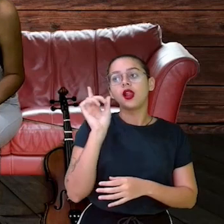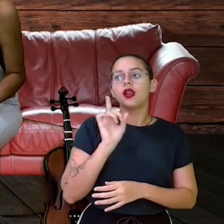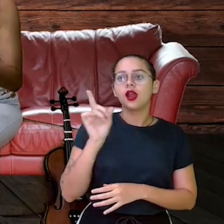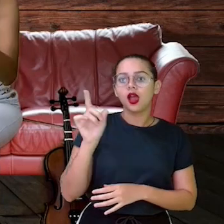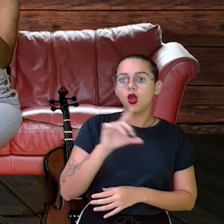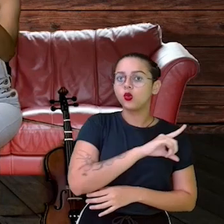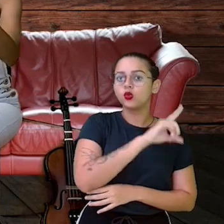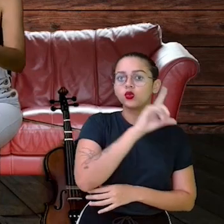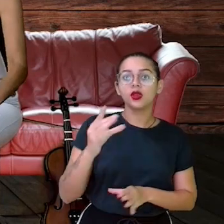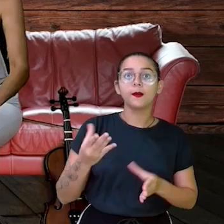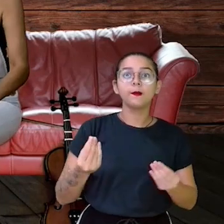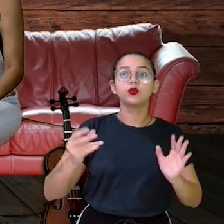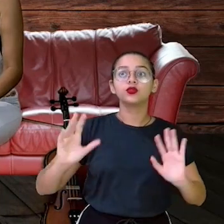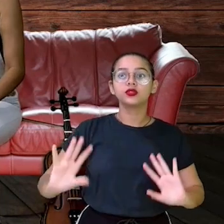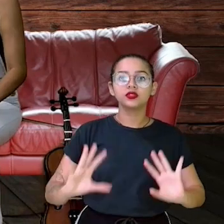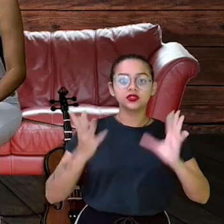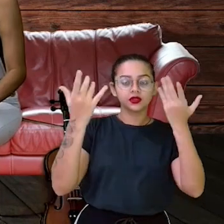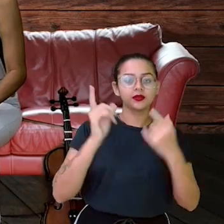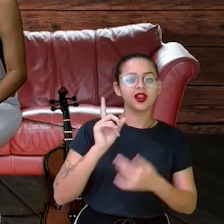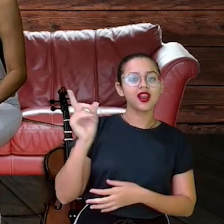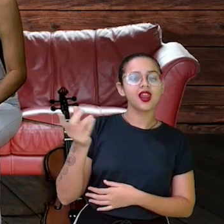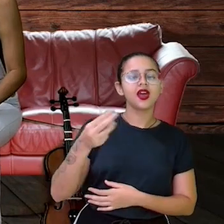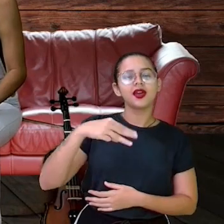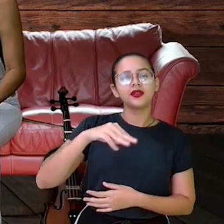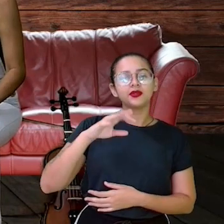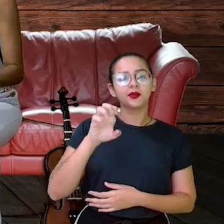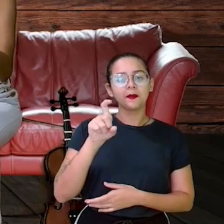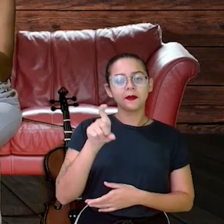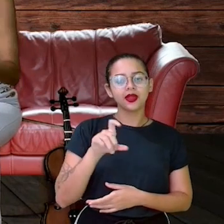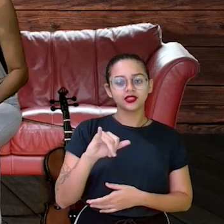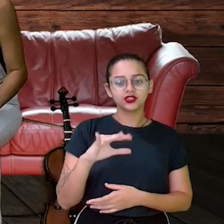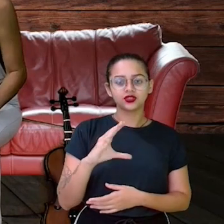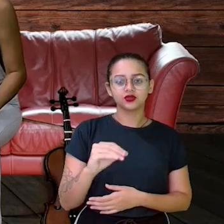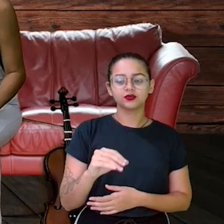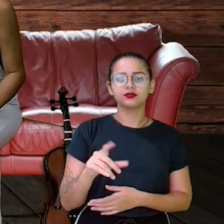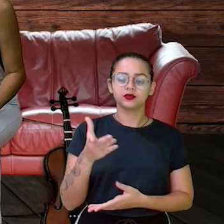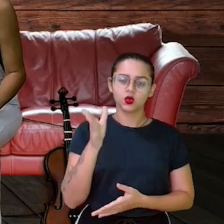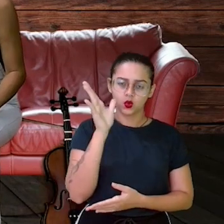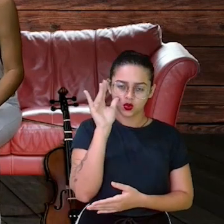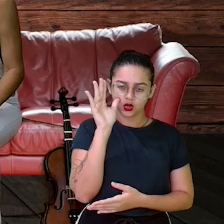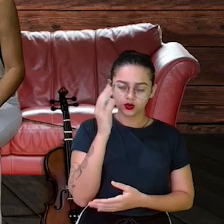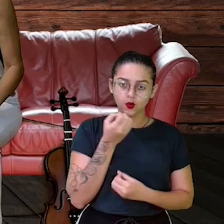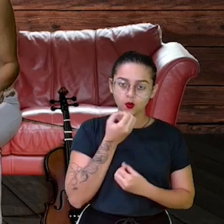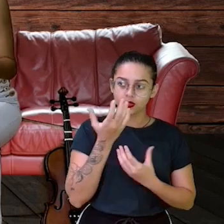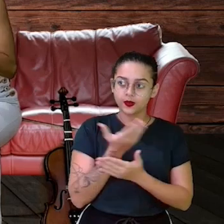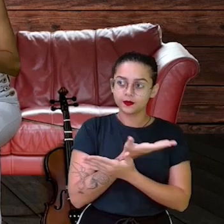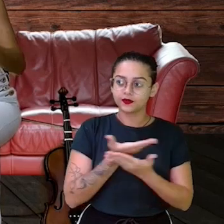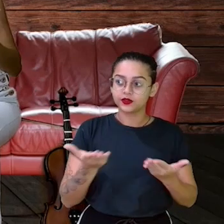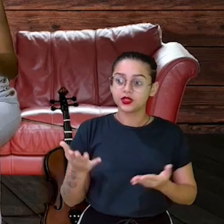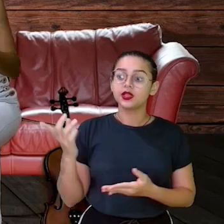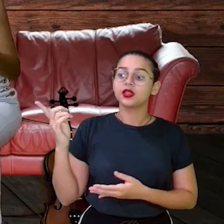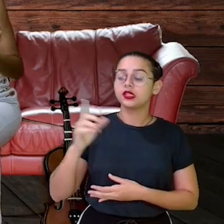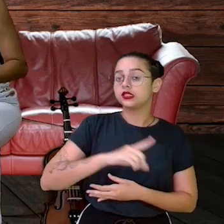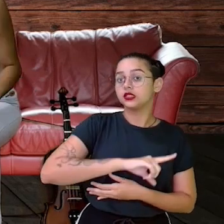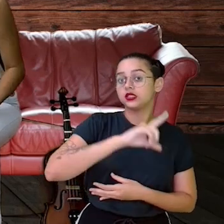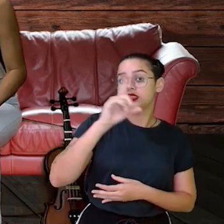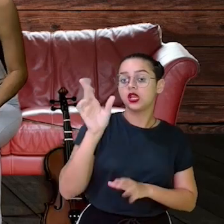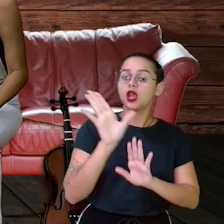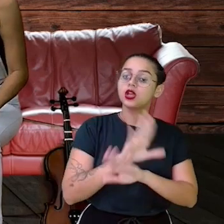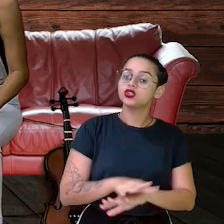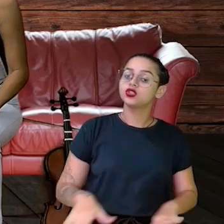México. E veja que curiosidade interessante. Nesse dia, as crianças escrevem uma